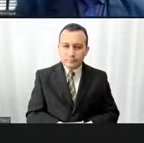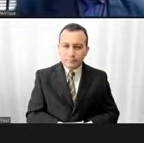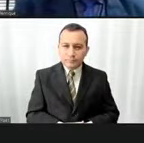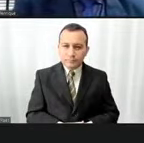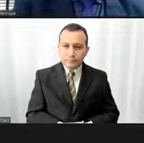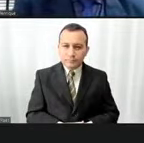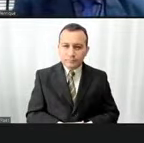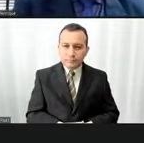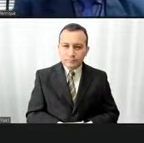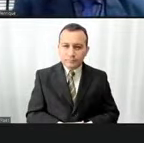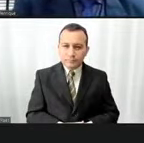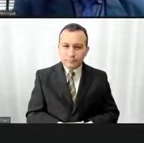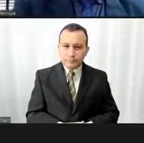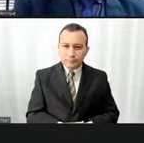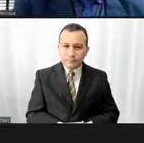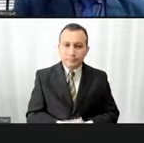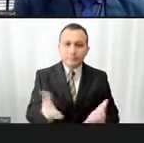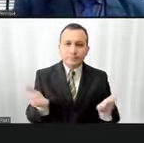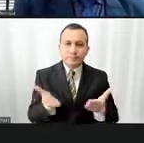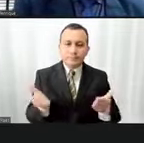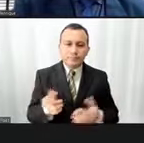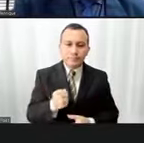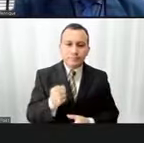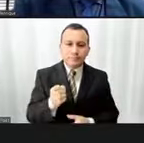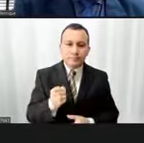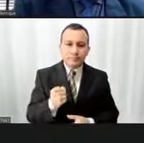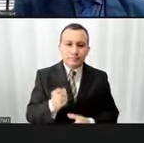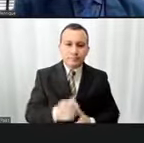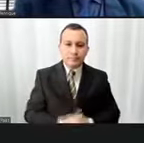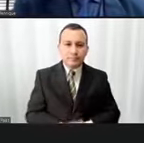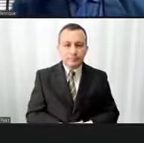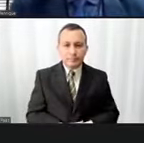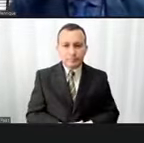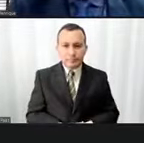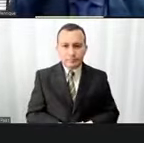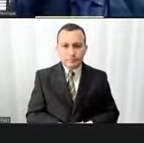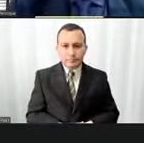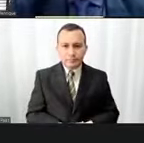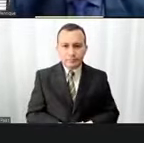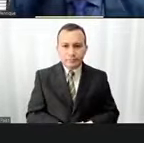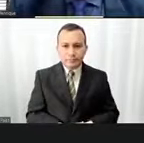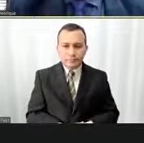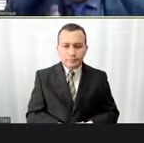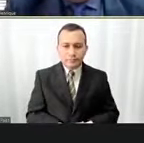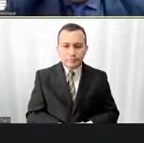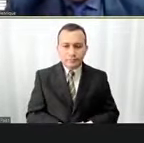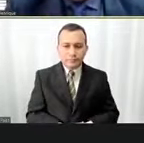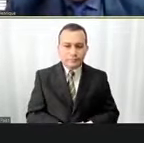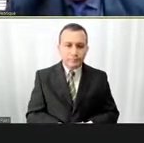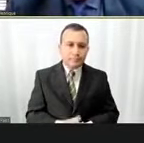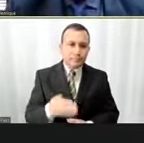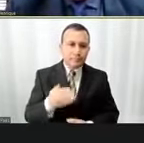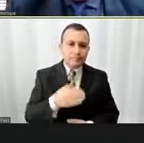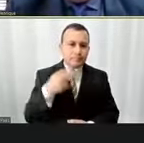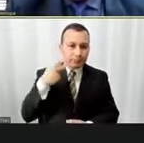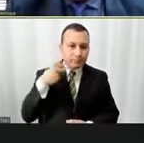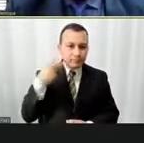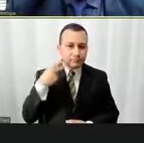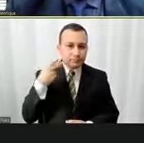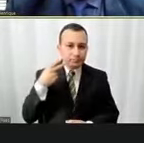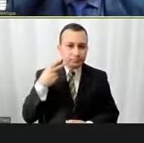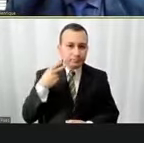presidente. E agora quer colocar ela... Fala a palavra livre, Edna. Senhora vereadora, deixa